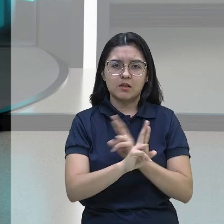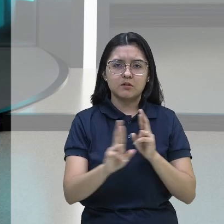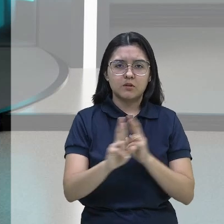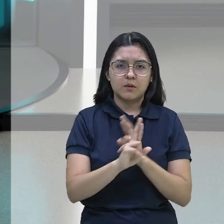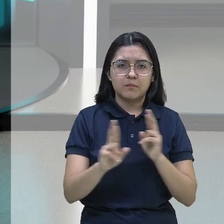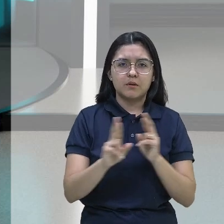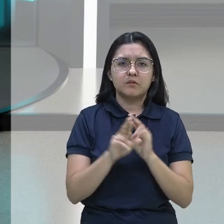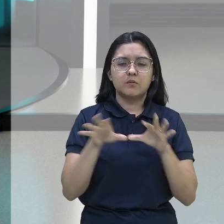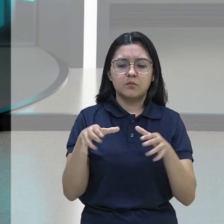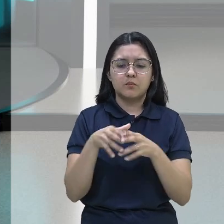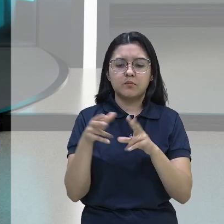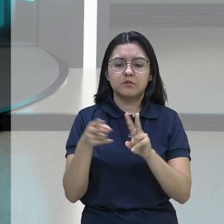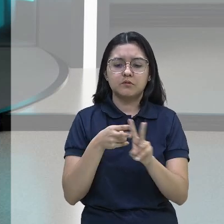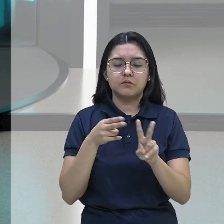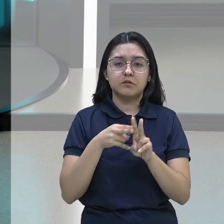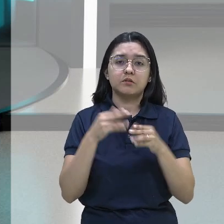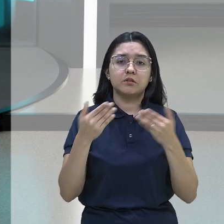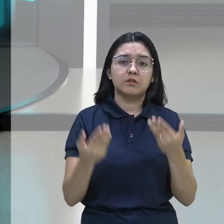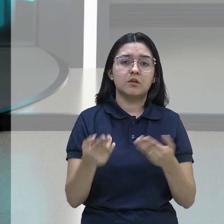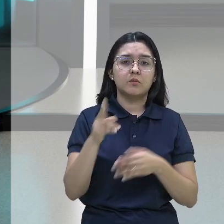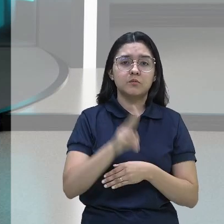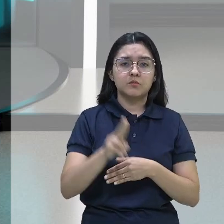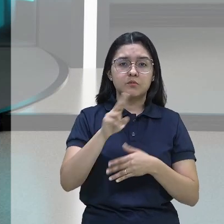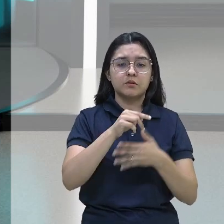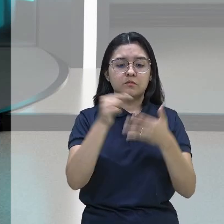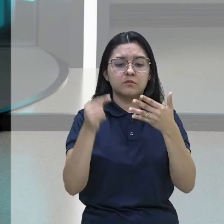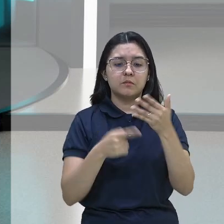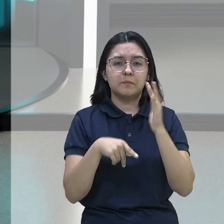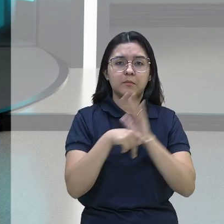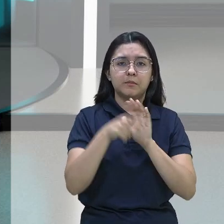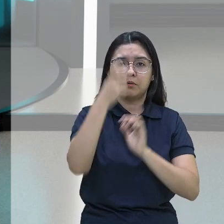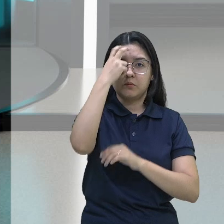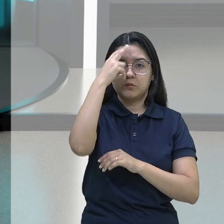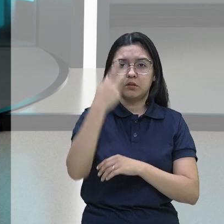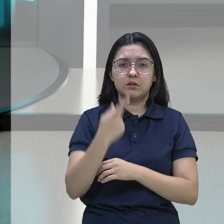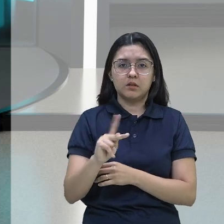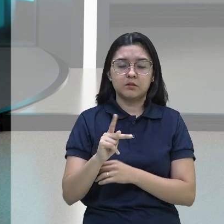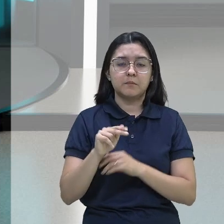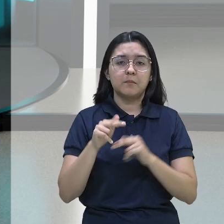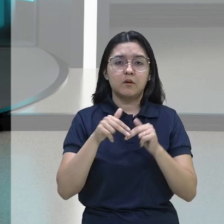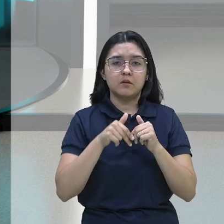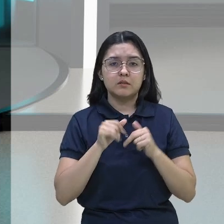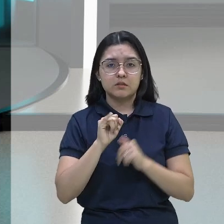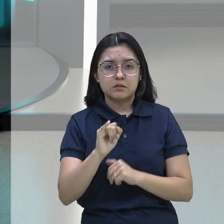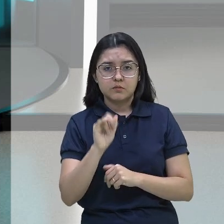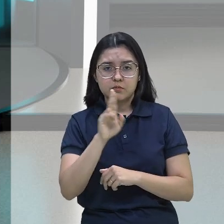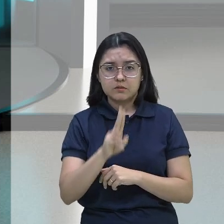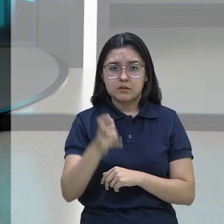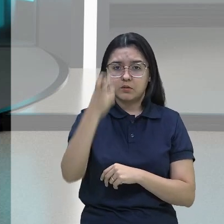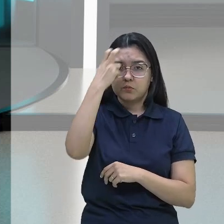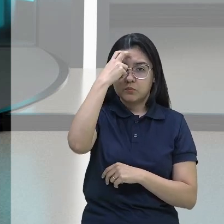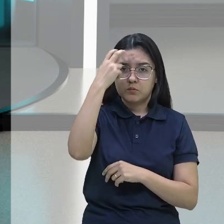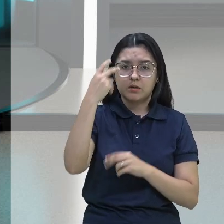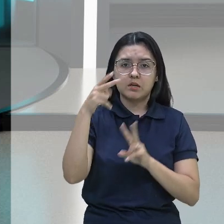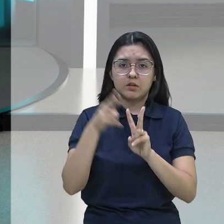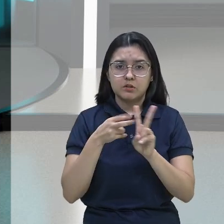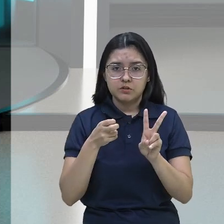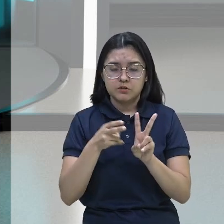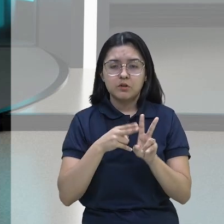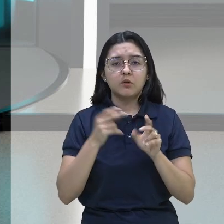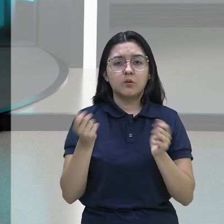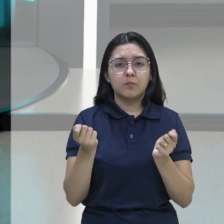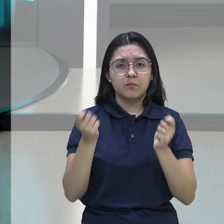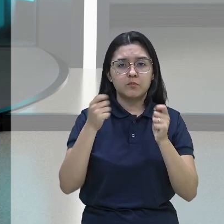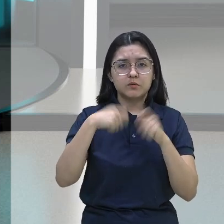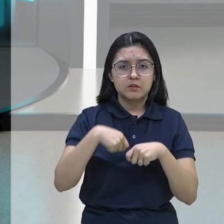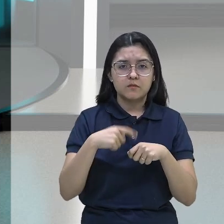eles utilizavam? Elementos específicos dessa cultura, porque eles utilizando esses elementos, eles conseguiam ali se